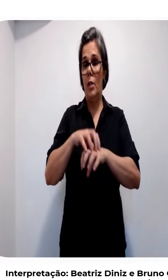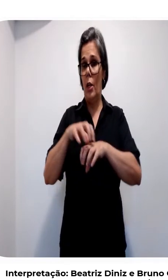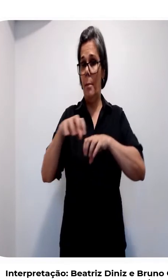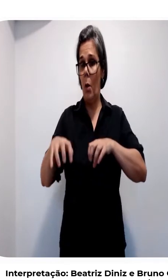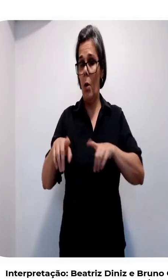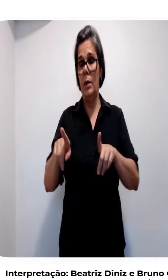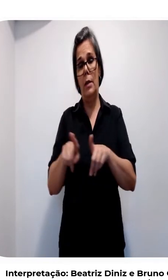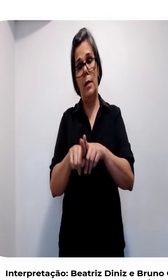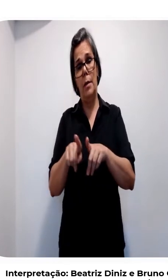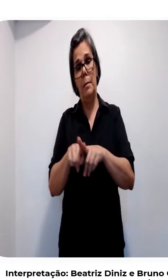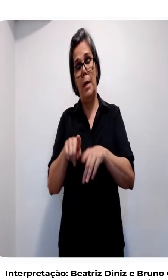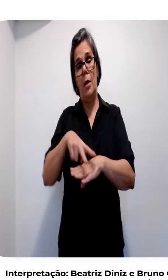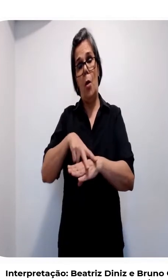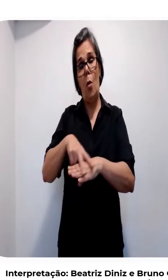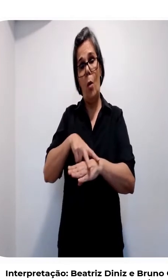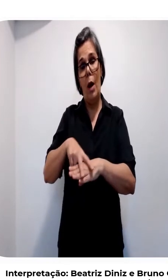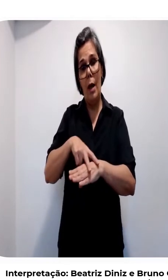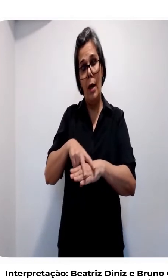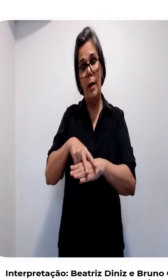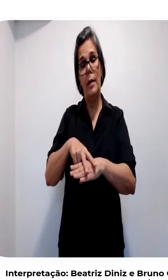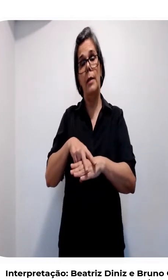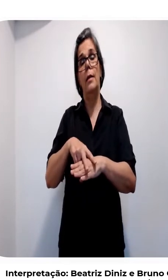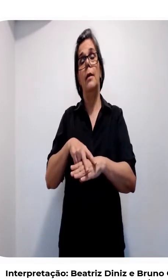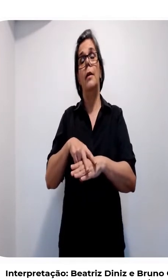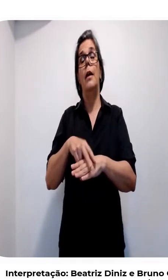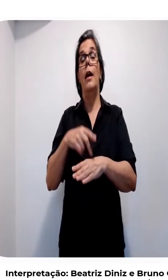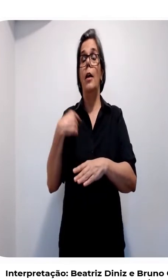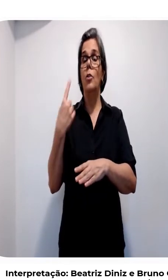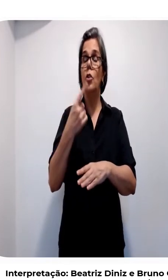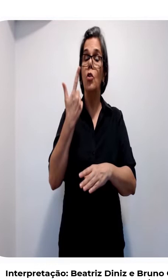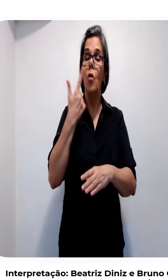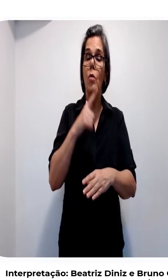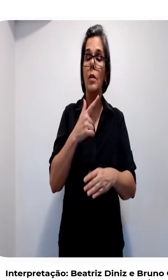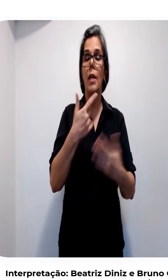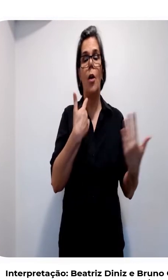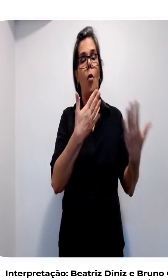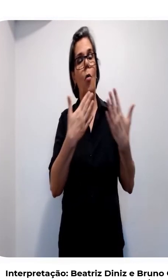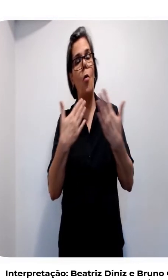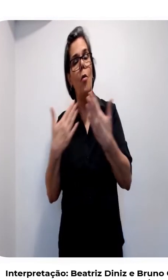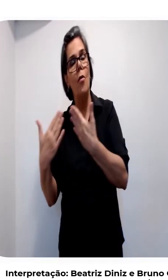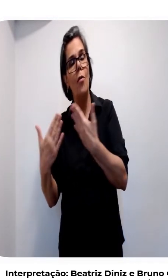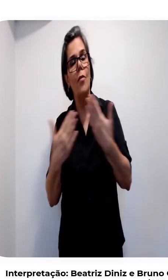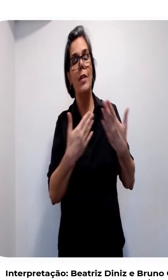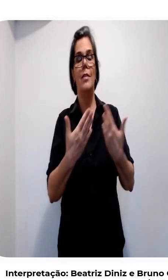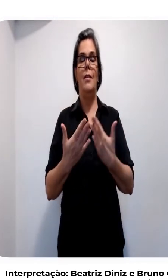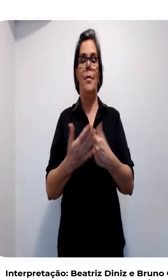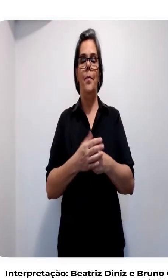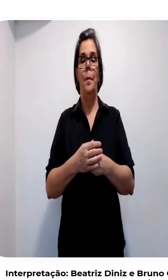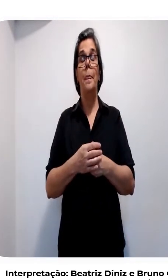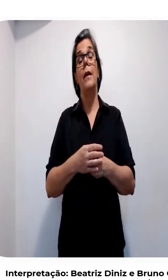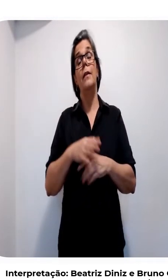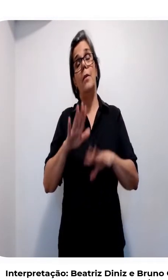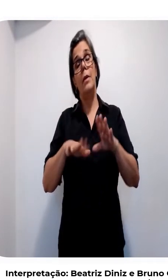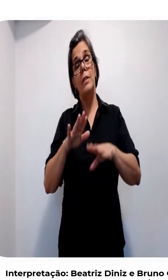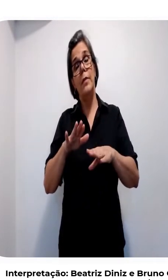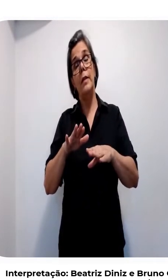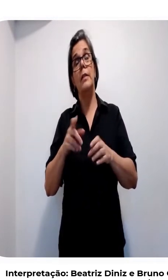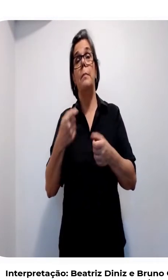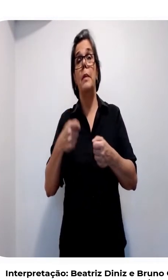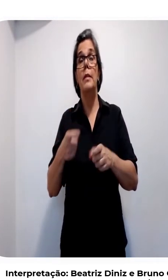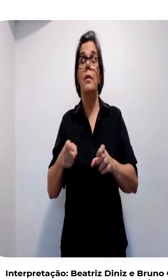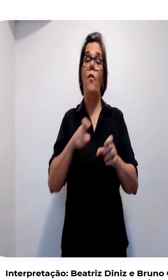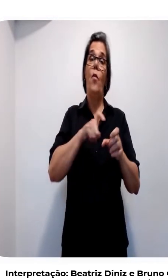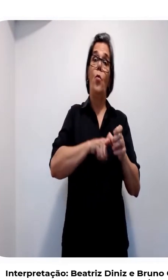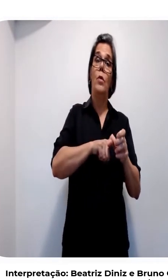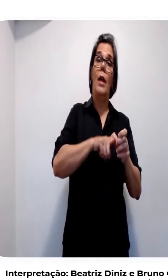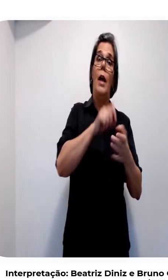nossas aulas ao vivo, a gente consiga conversar nisso tudo. Então, a gente tem feito, por exemplo, algumas retomadas de atividade. A